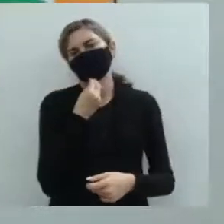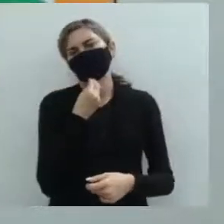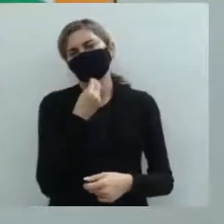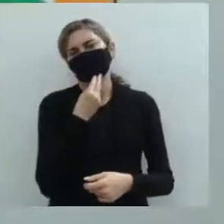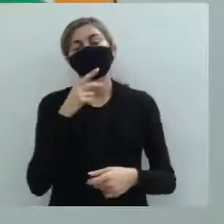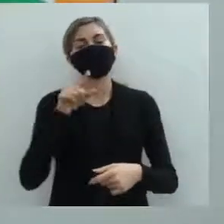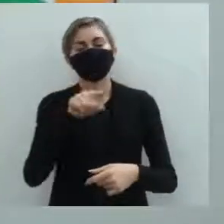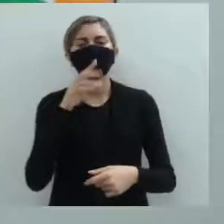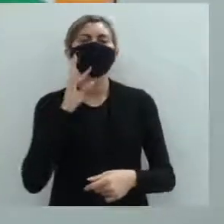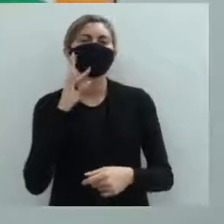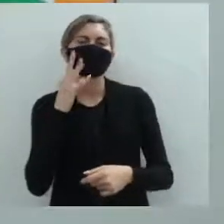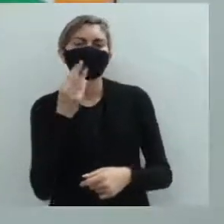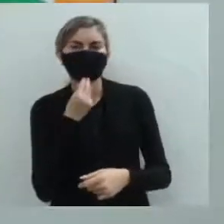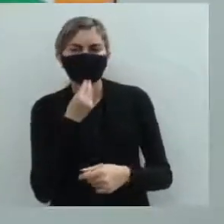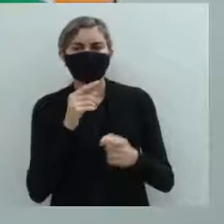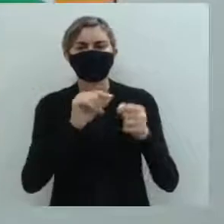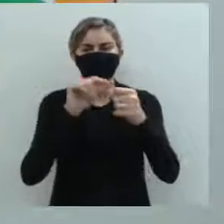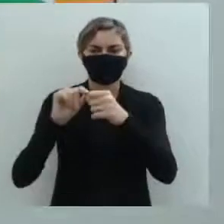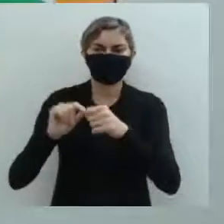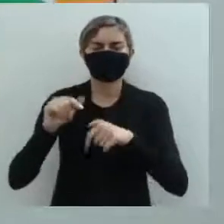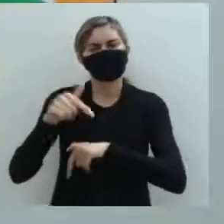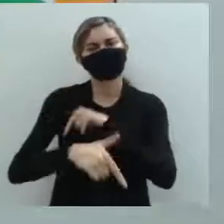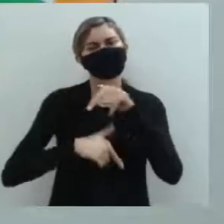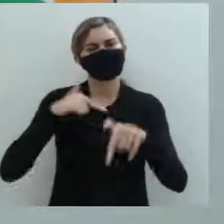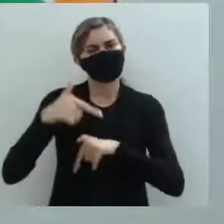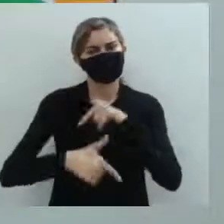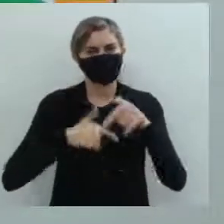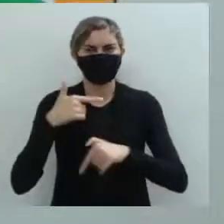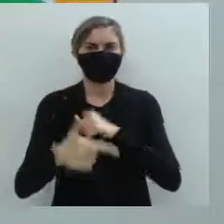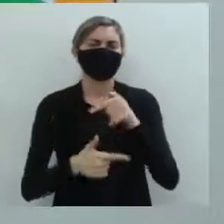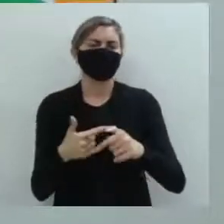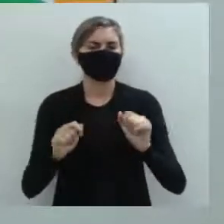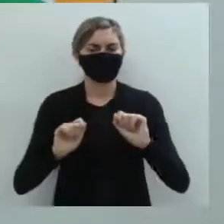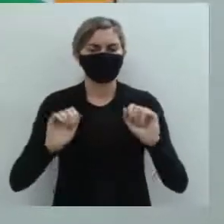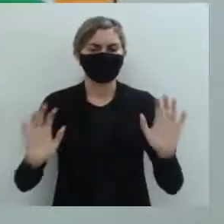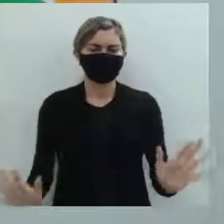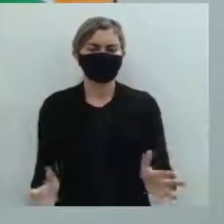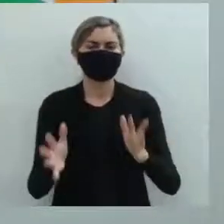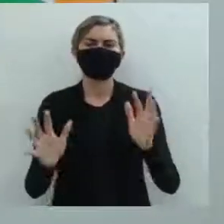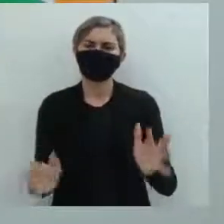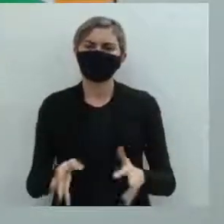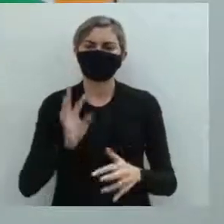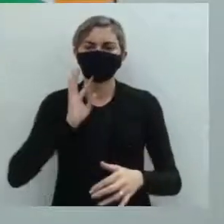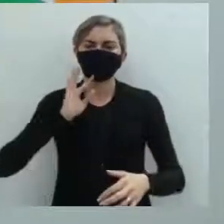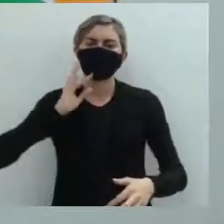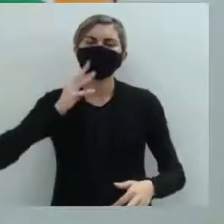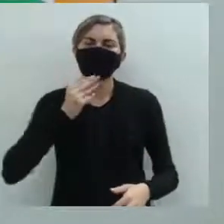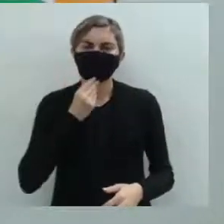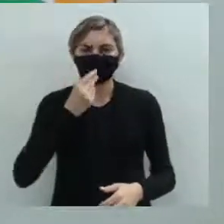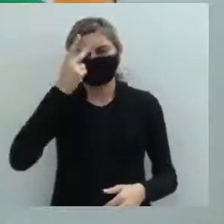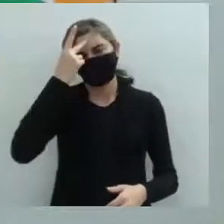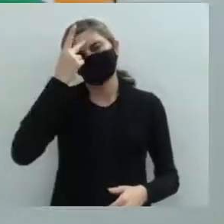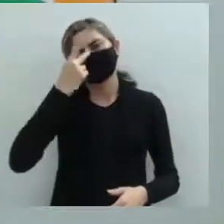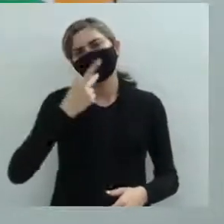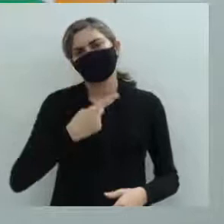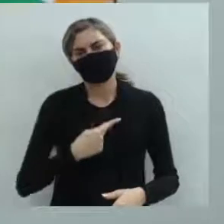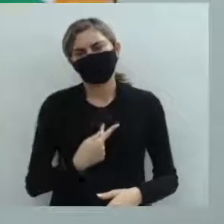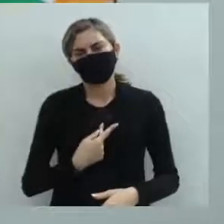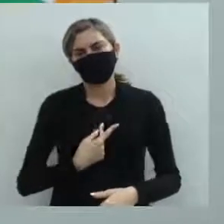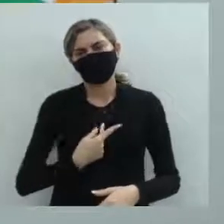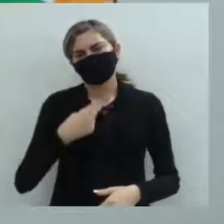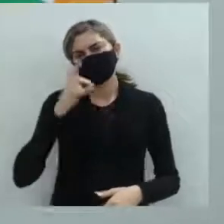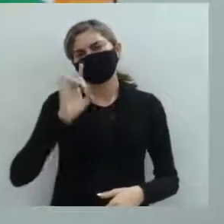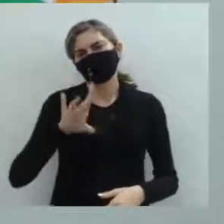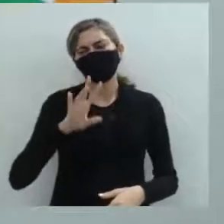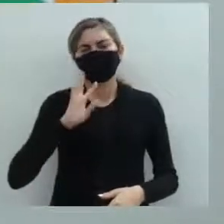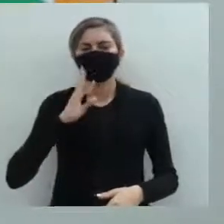o conhecimento ele possa gerar o trabalho e ele possa promover o reconhecimento pessoal. Uma pessoa só será